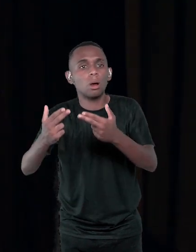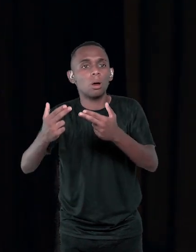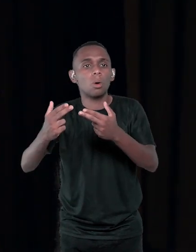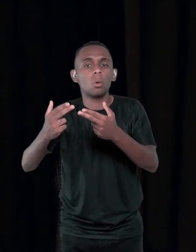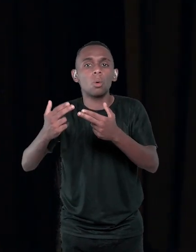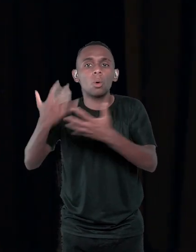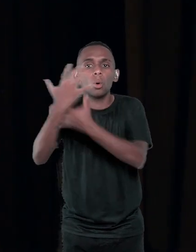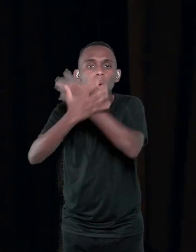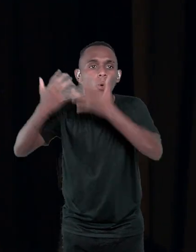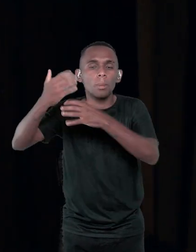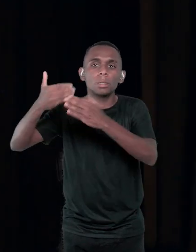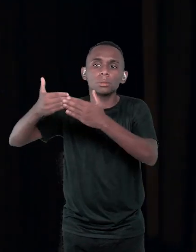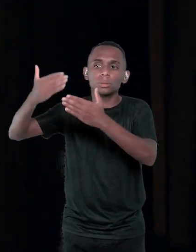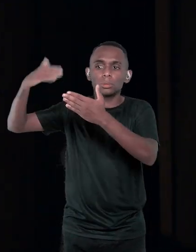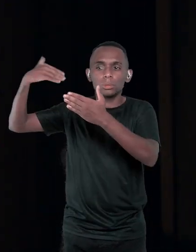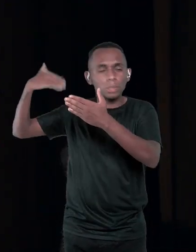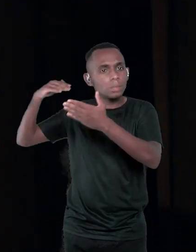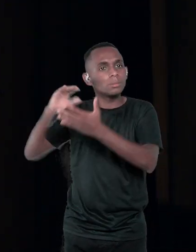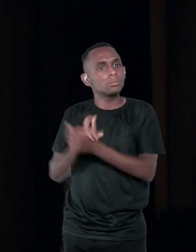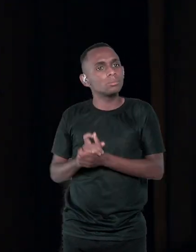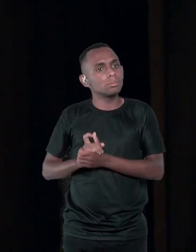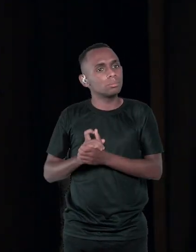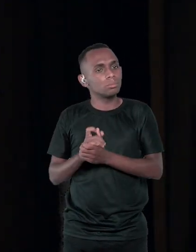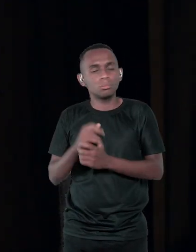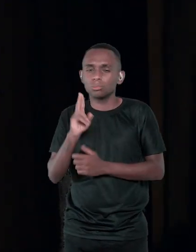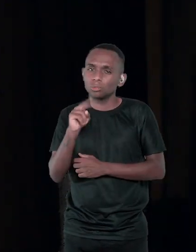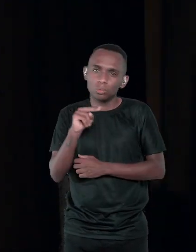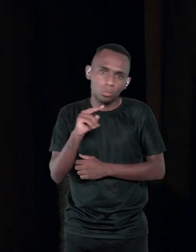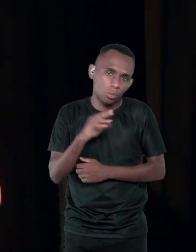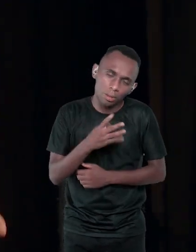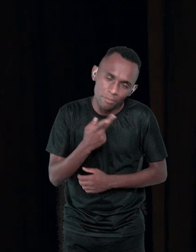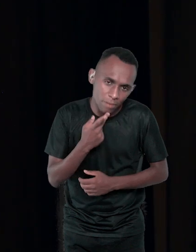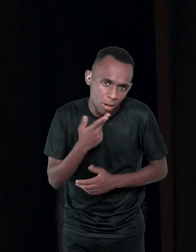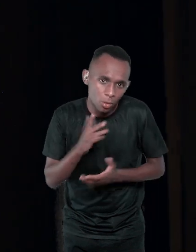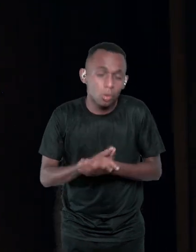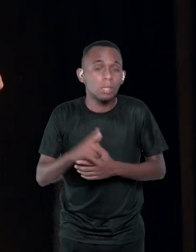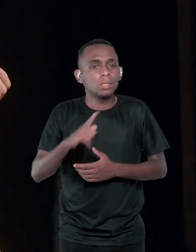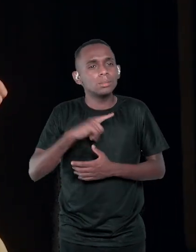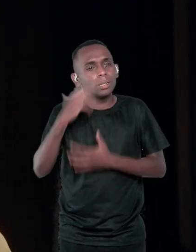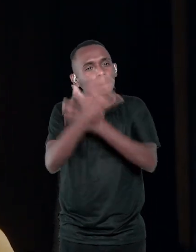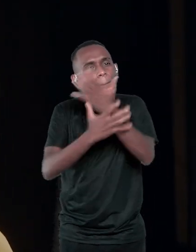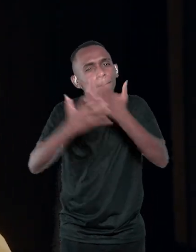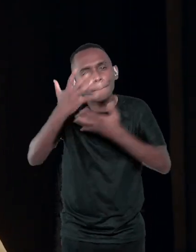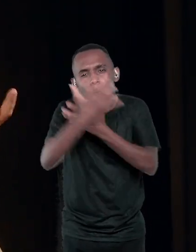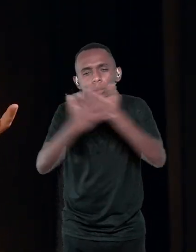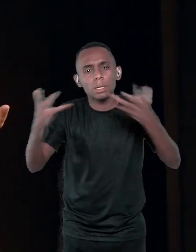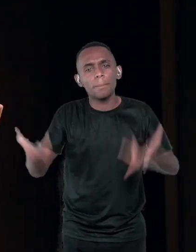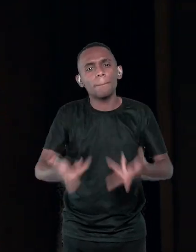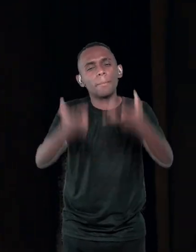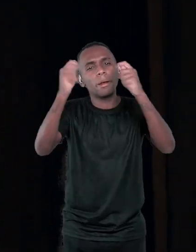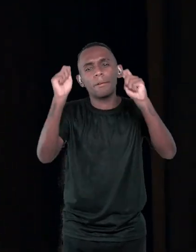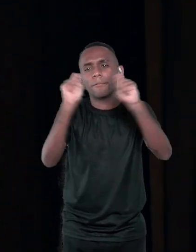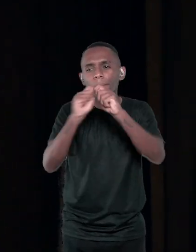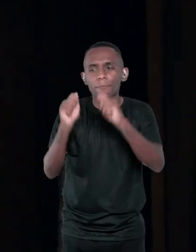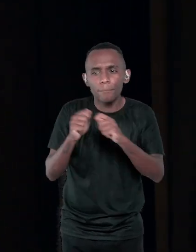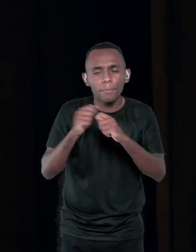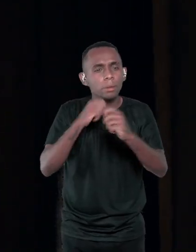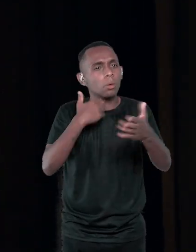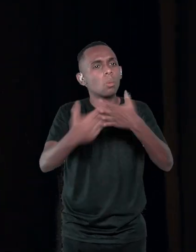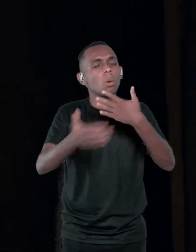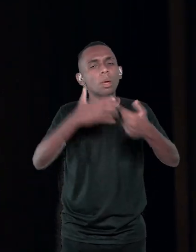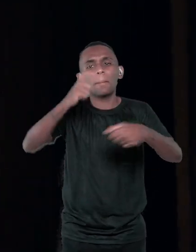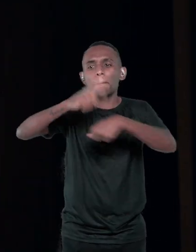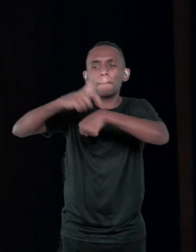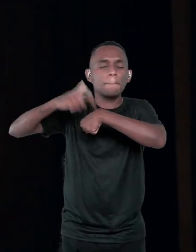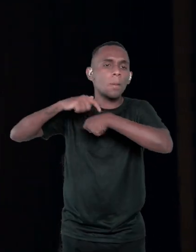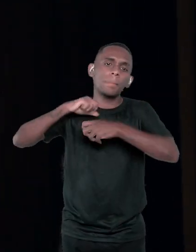anos. Já falou? Não. Tem música incrível sendo feita em qualquer momento, qualquer